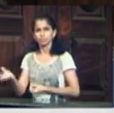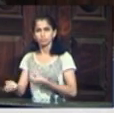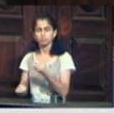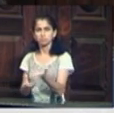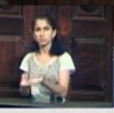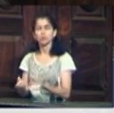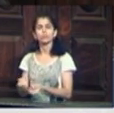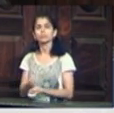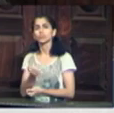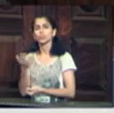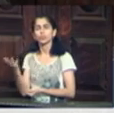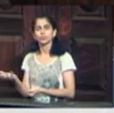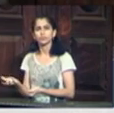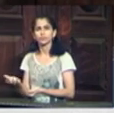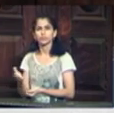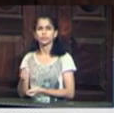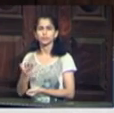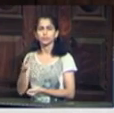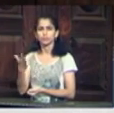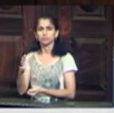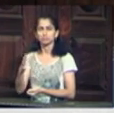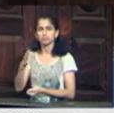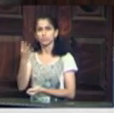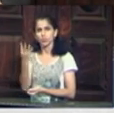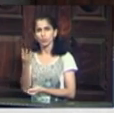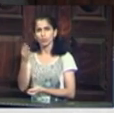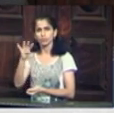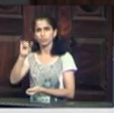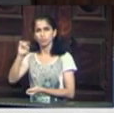aluguel social é de